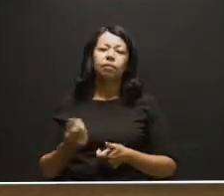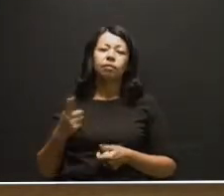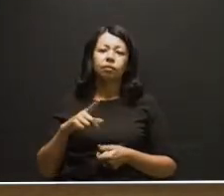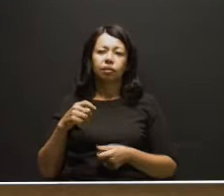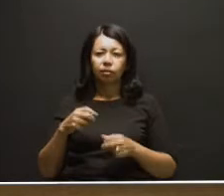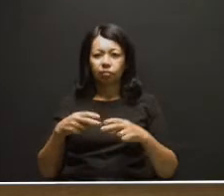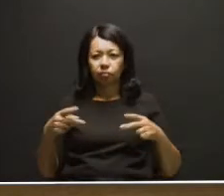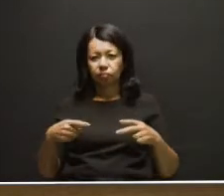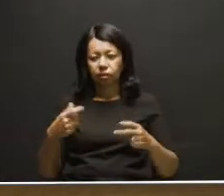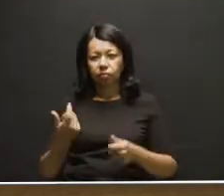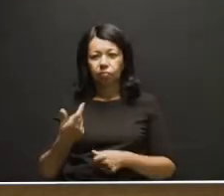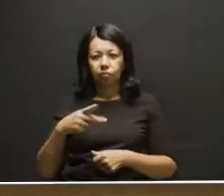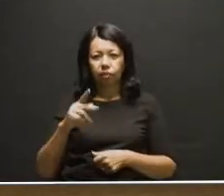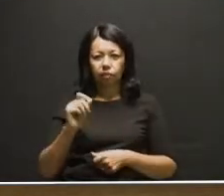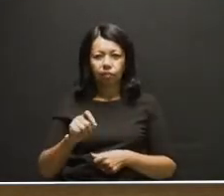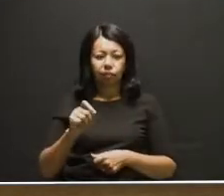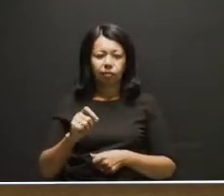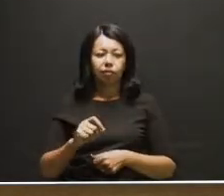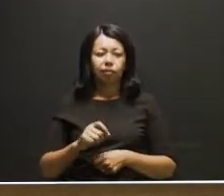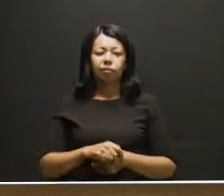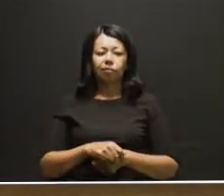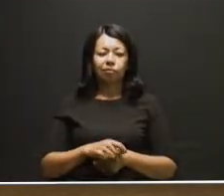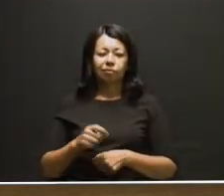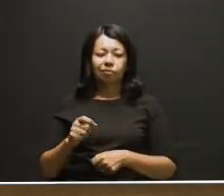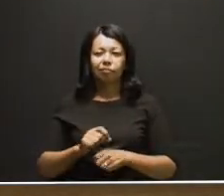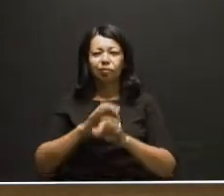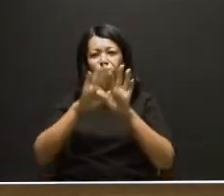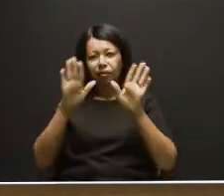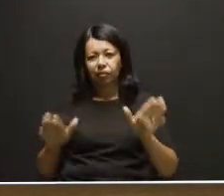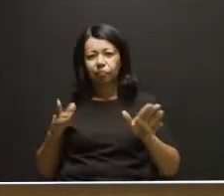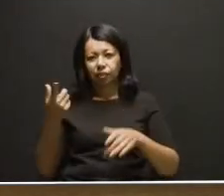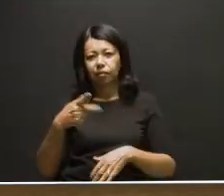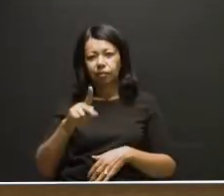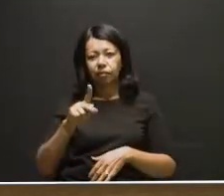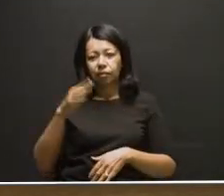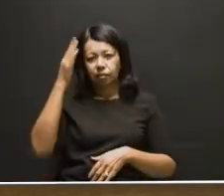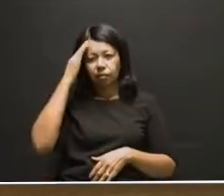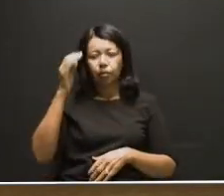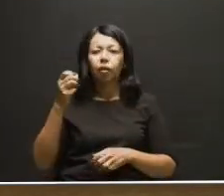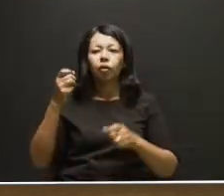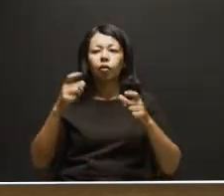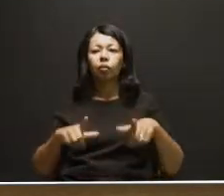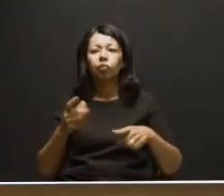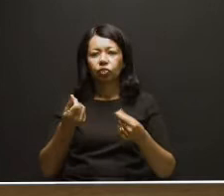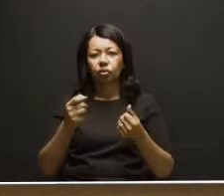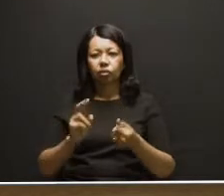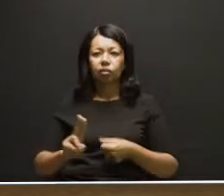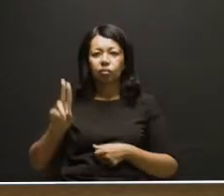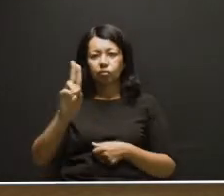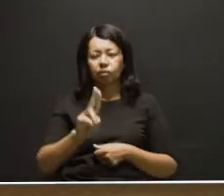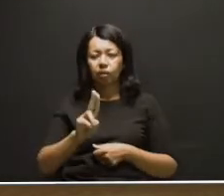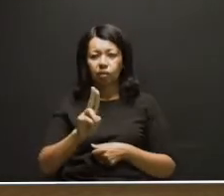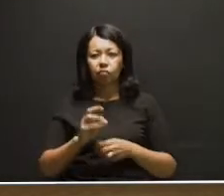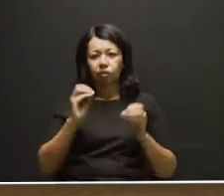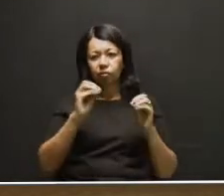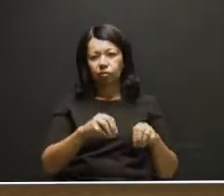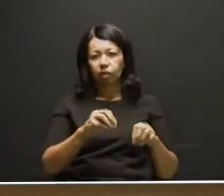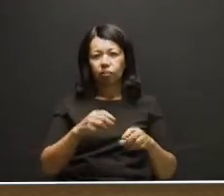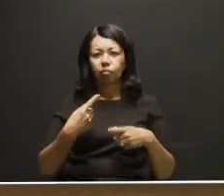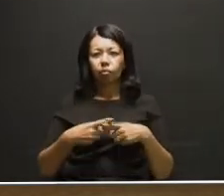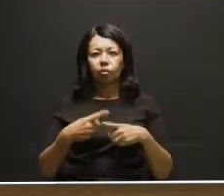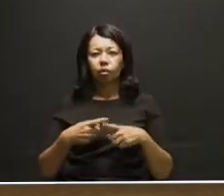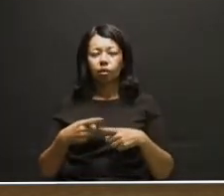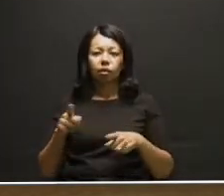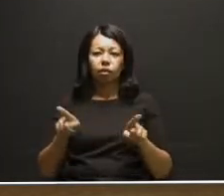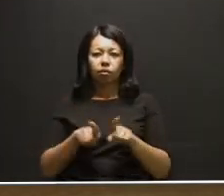articulação de buscar através de uma transparência saber onde os recursos alocados foram dispostos porque se